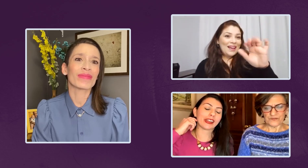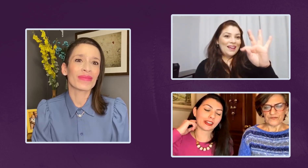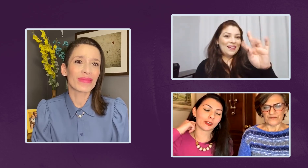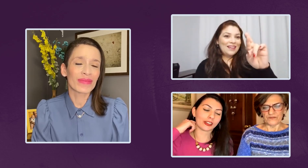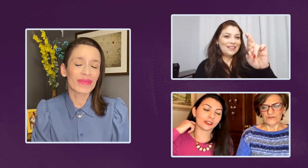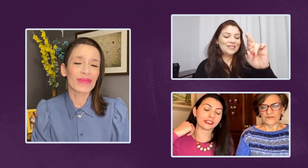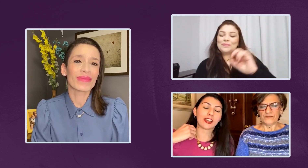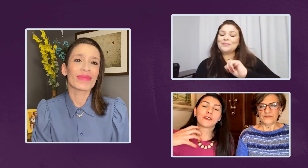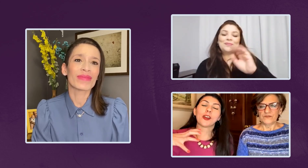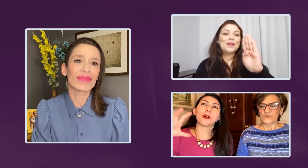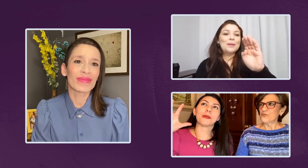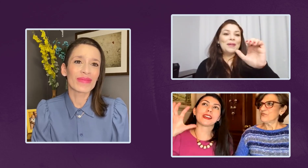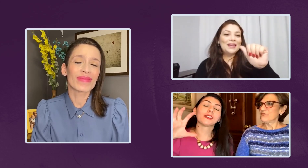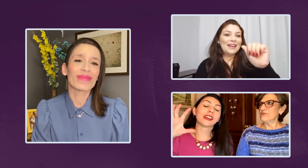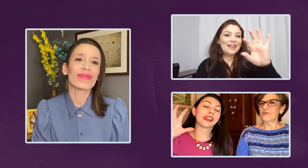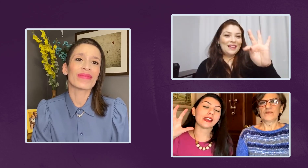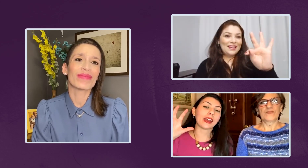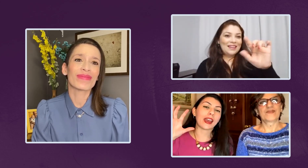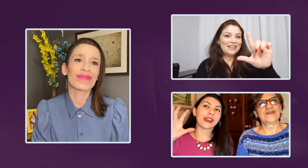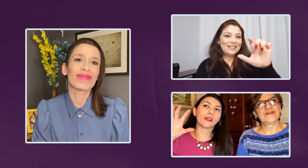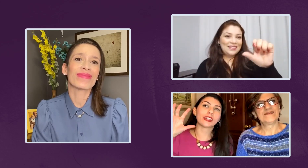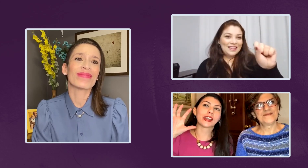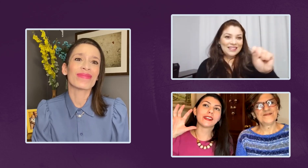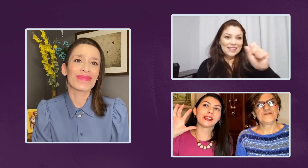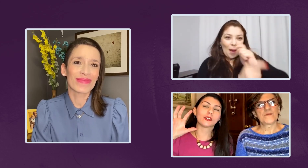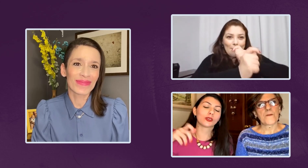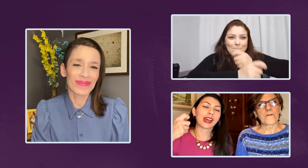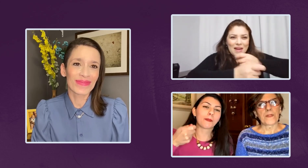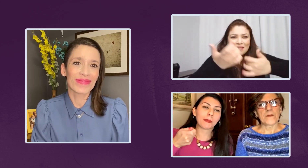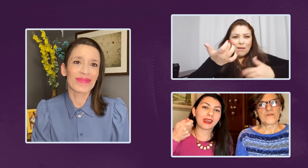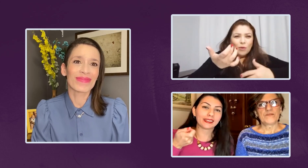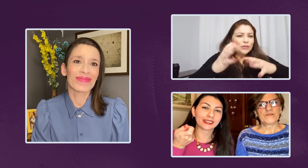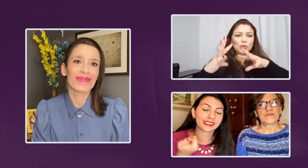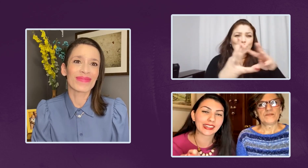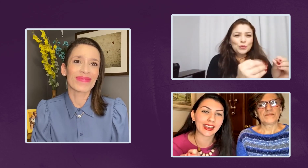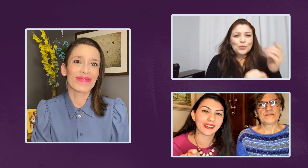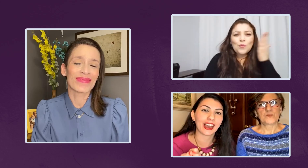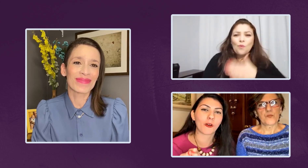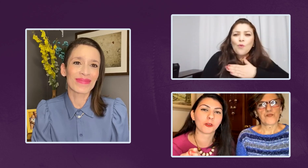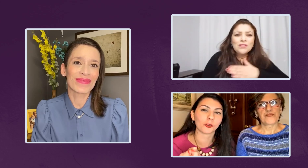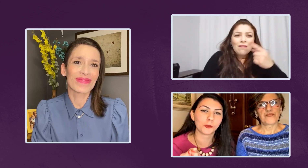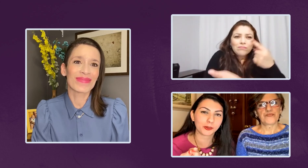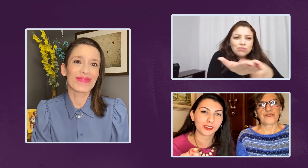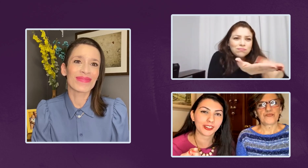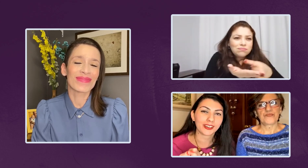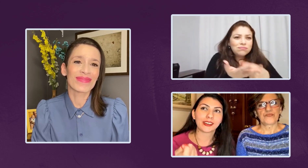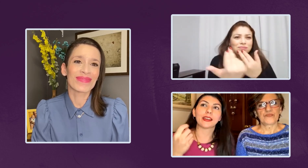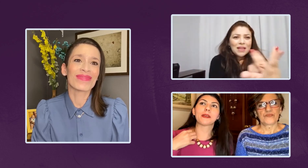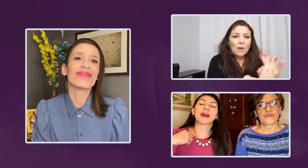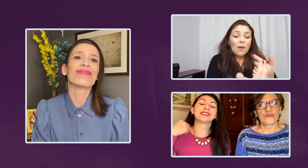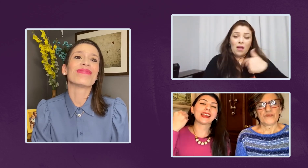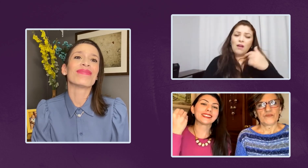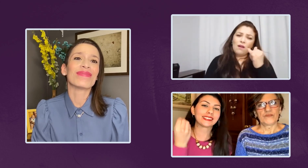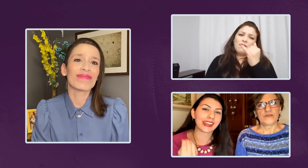com a minha orientadora hoje, foi um momento que eu deixei de lutar para pertencer a um grupo